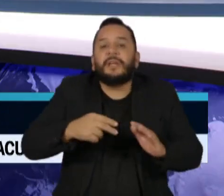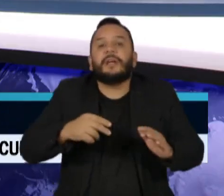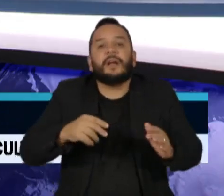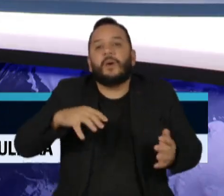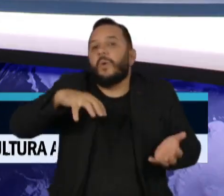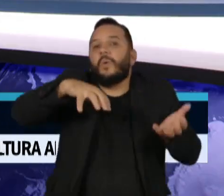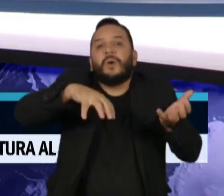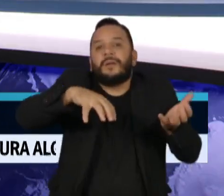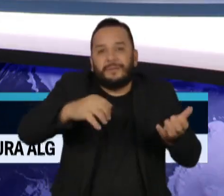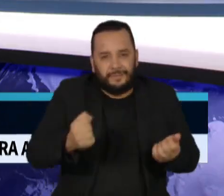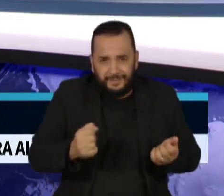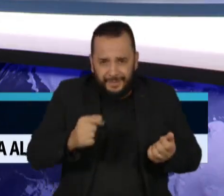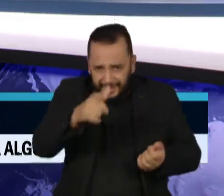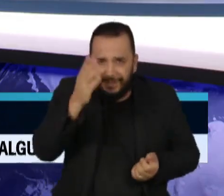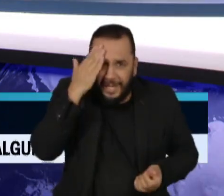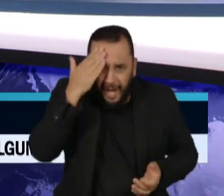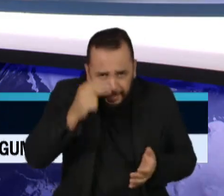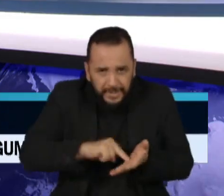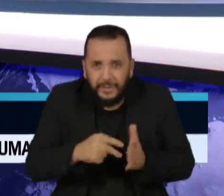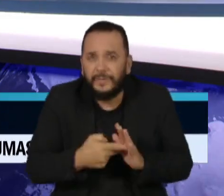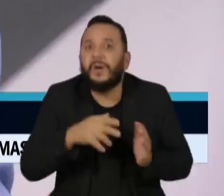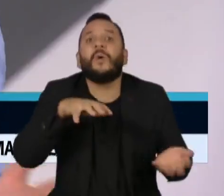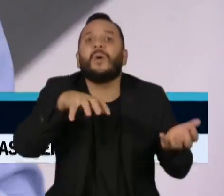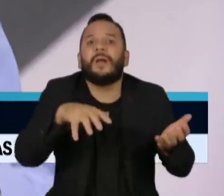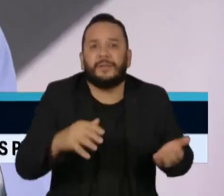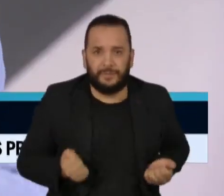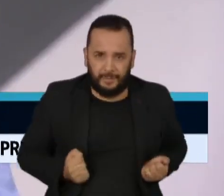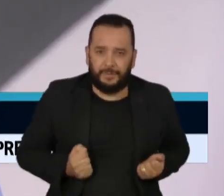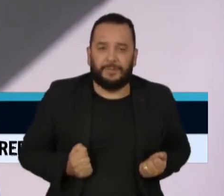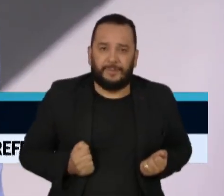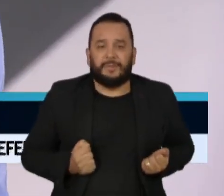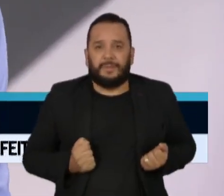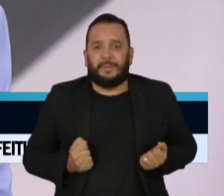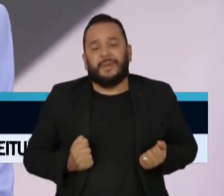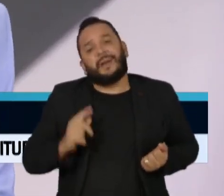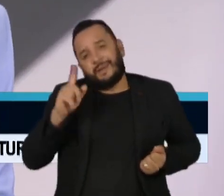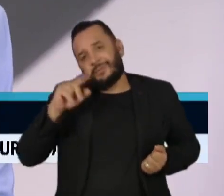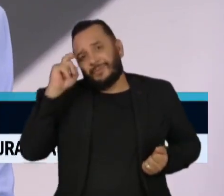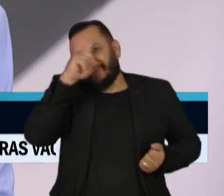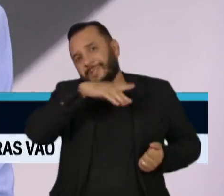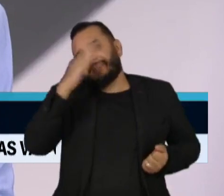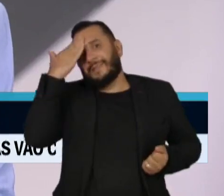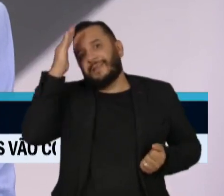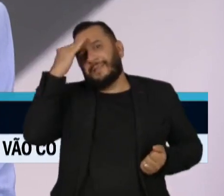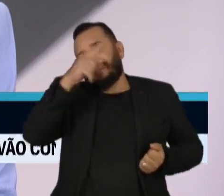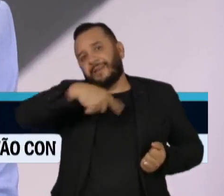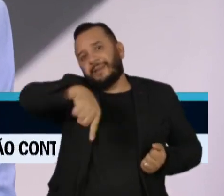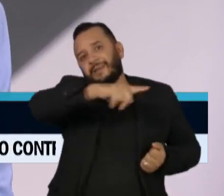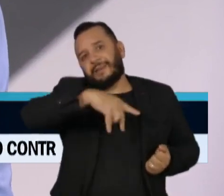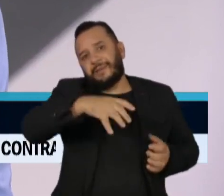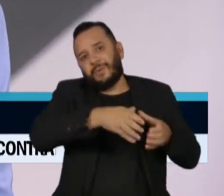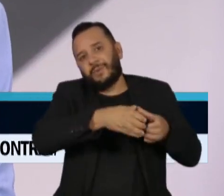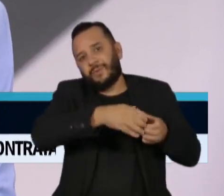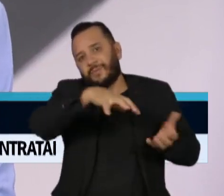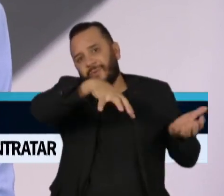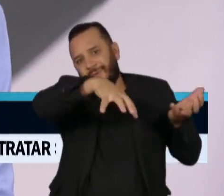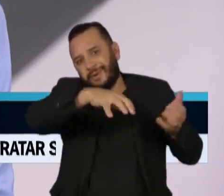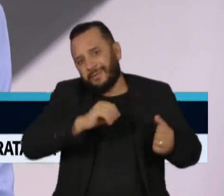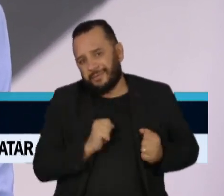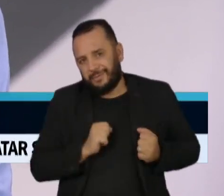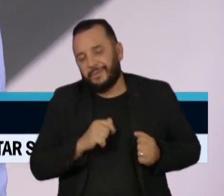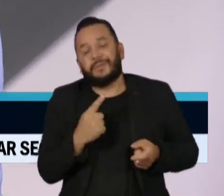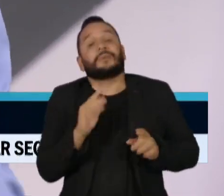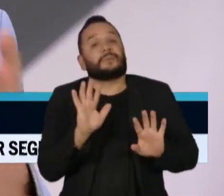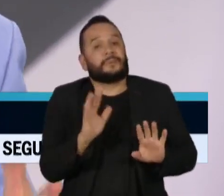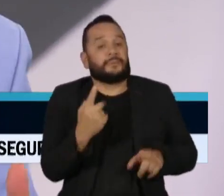Alguém sabe você sabe você sabe é uma coisa muito difícil de saber e nós estamos falando de